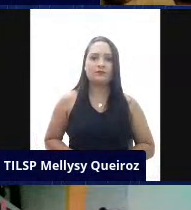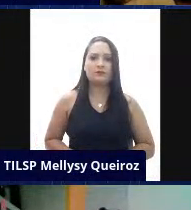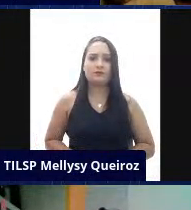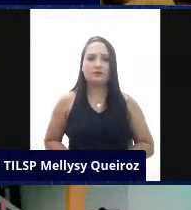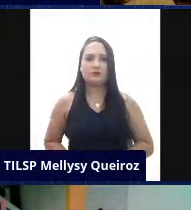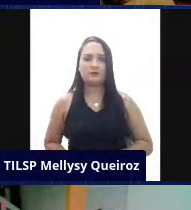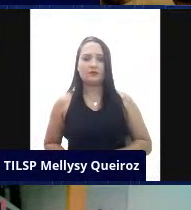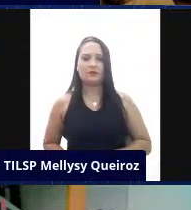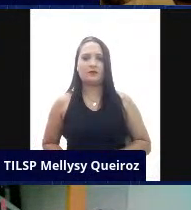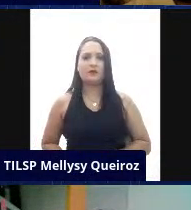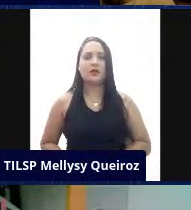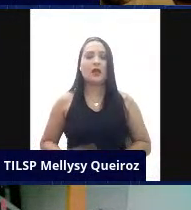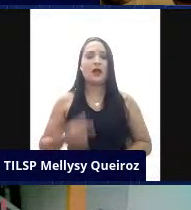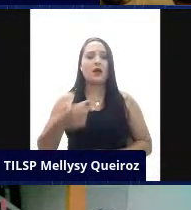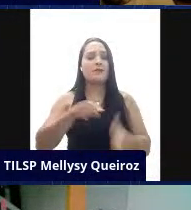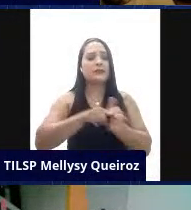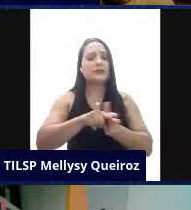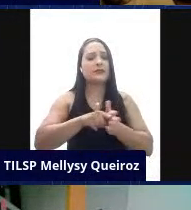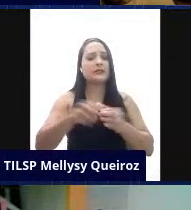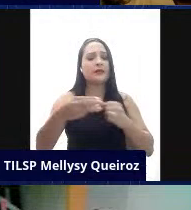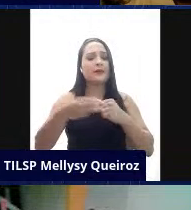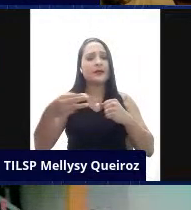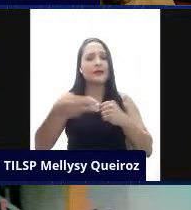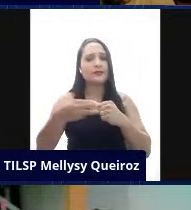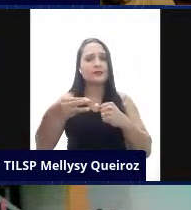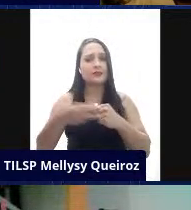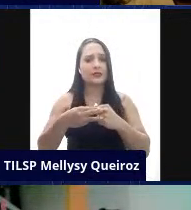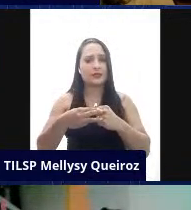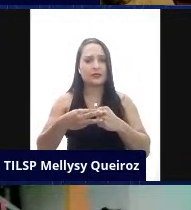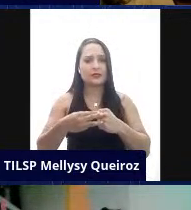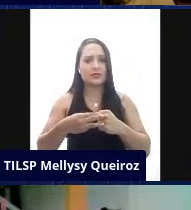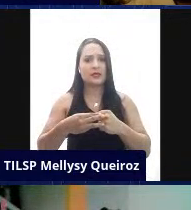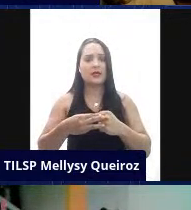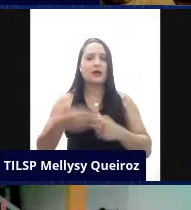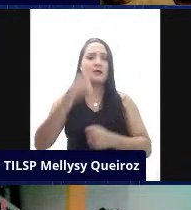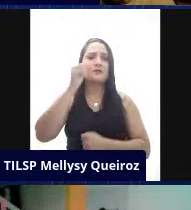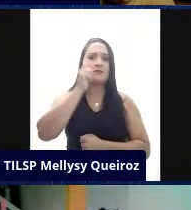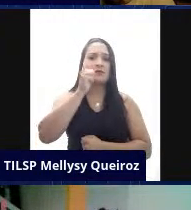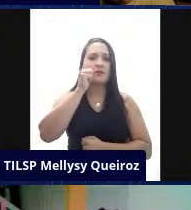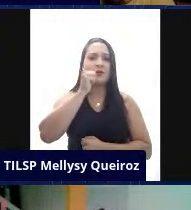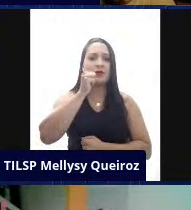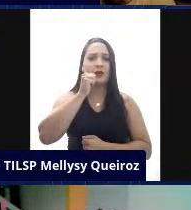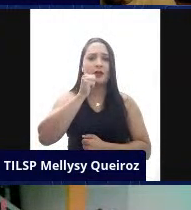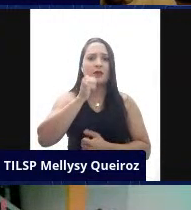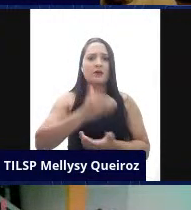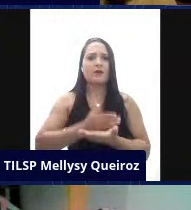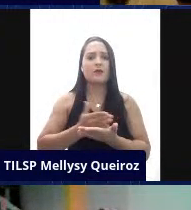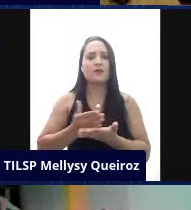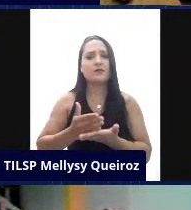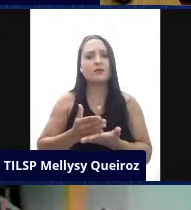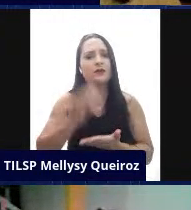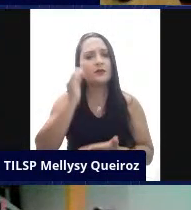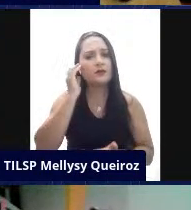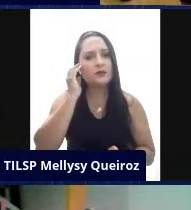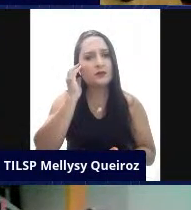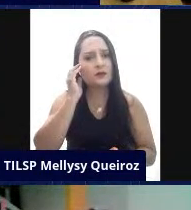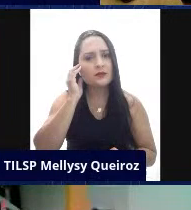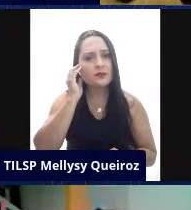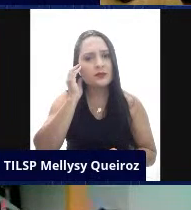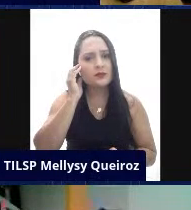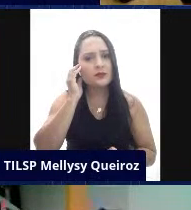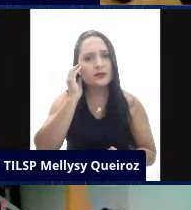do mestrado, depois que elas passaram a acessar as cisternas, ter as cisternas em casa e não ter esse tempo